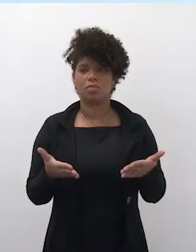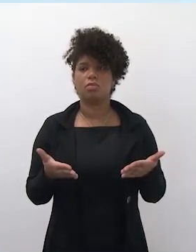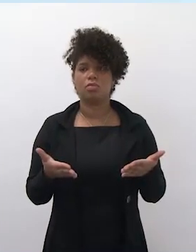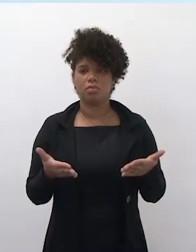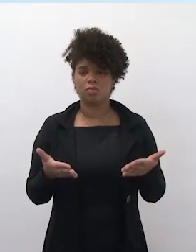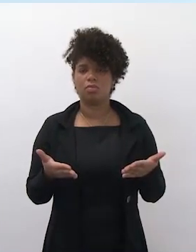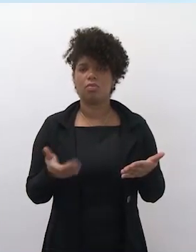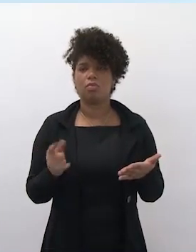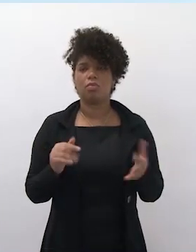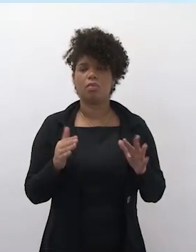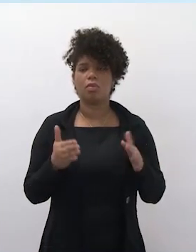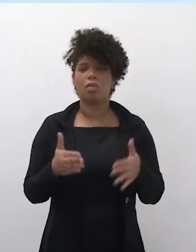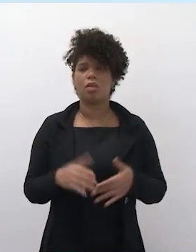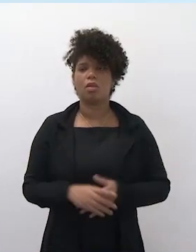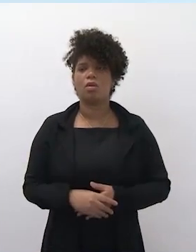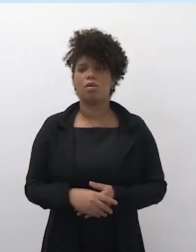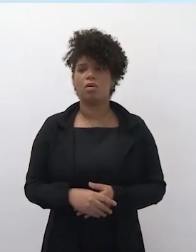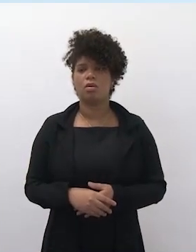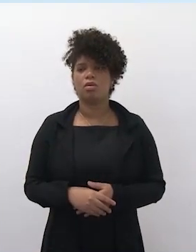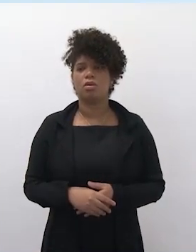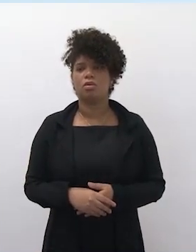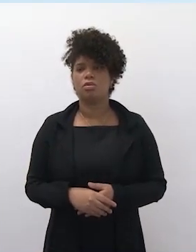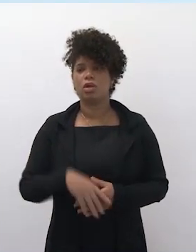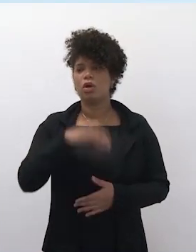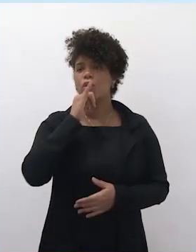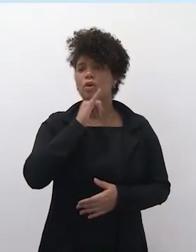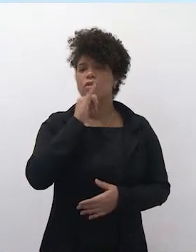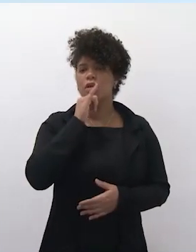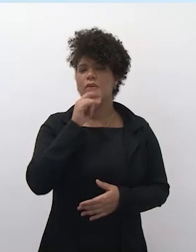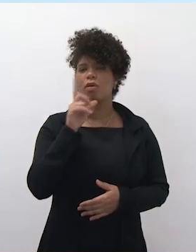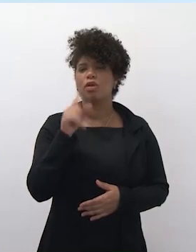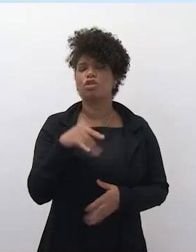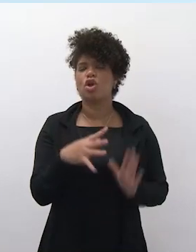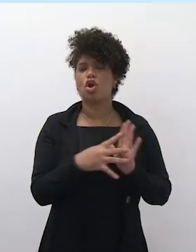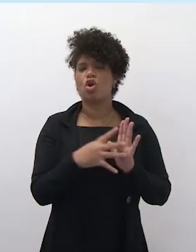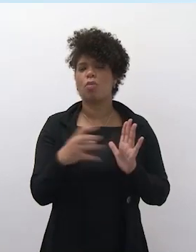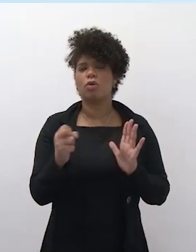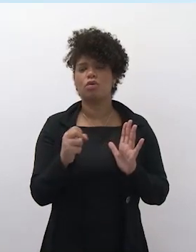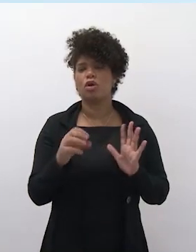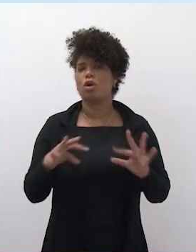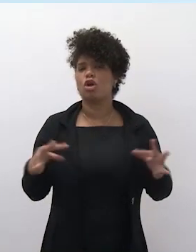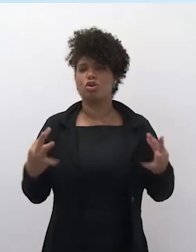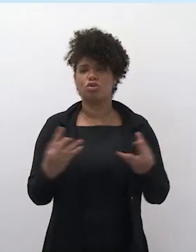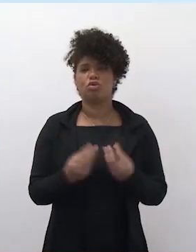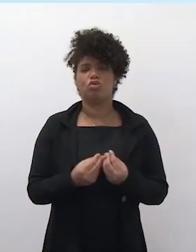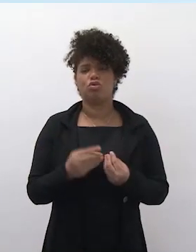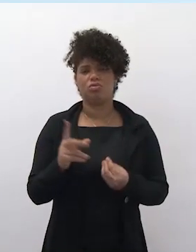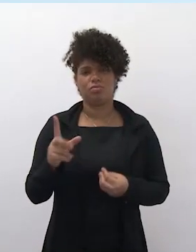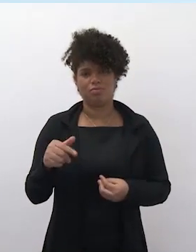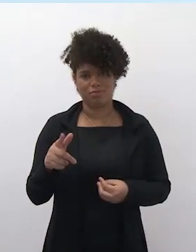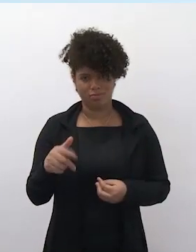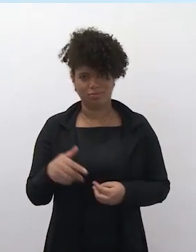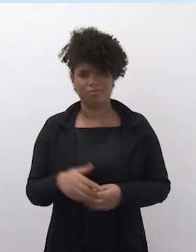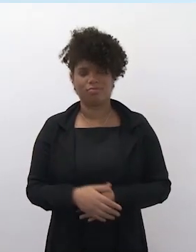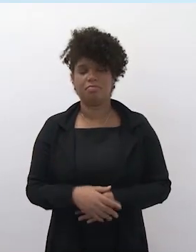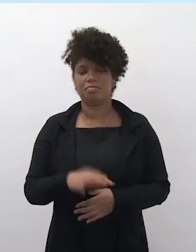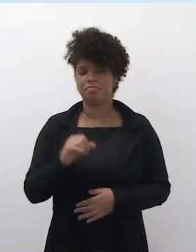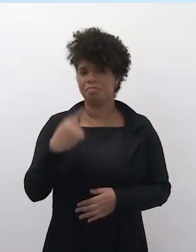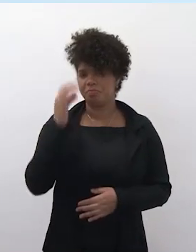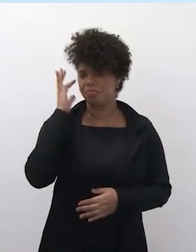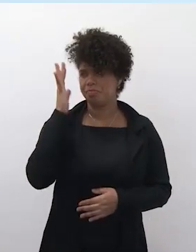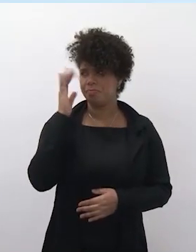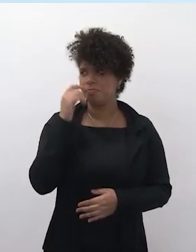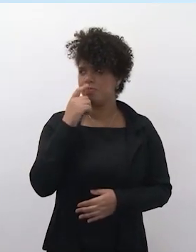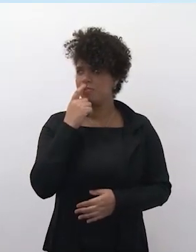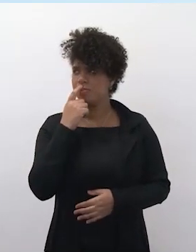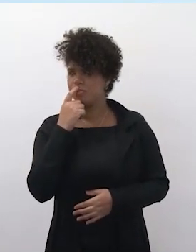essa história era um exemplo, né, um modelo que servia para todos os demais. Então, se nós pegássemos